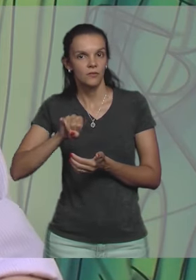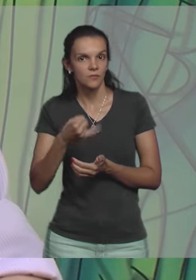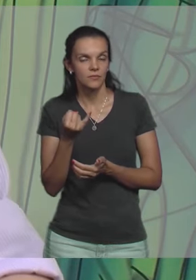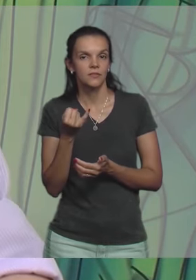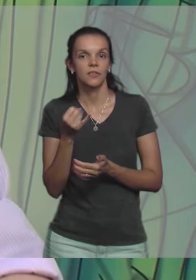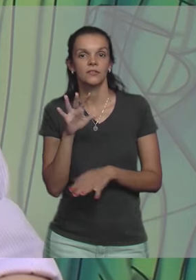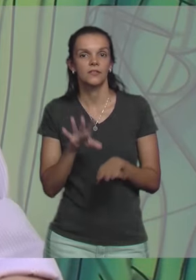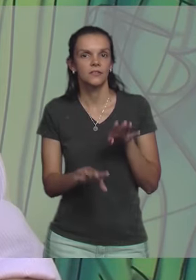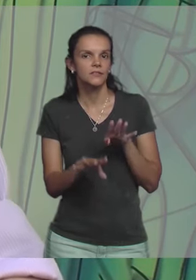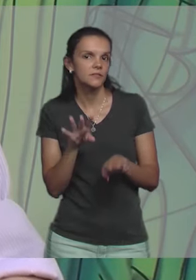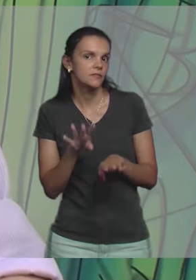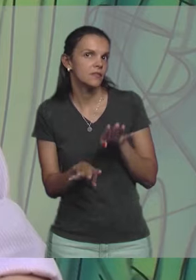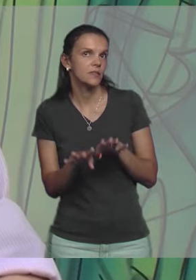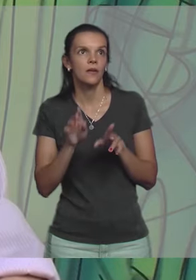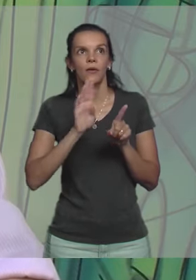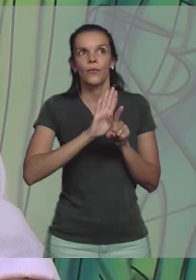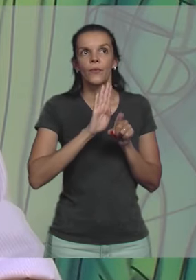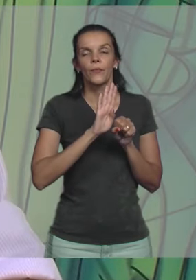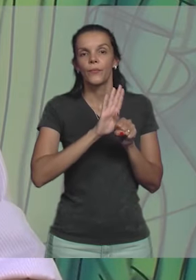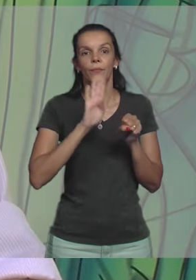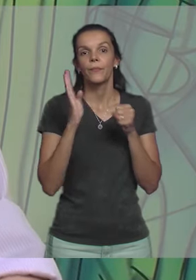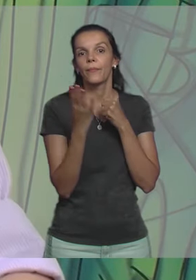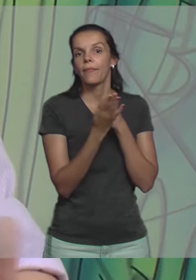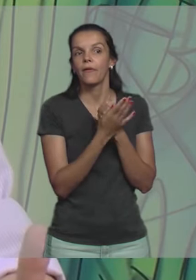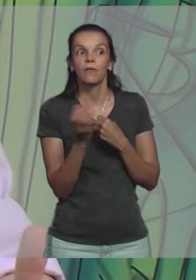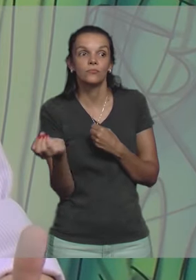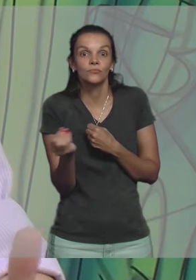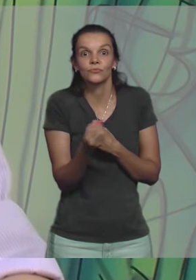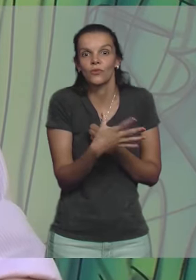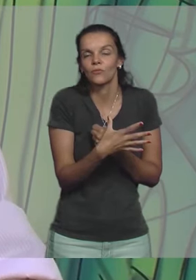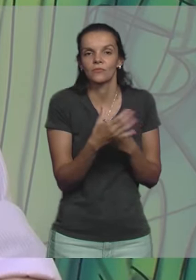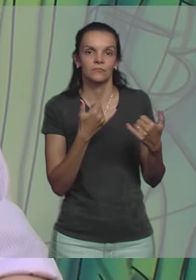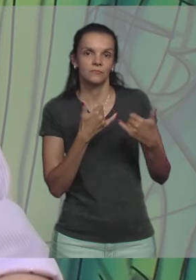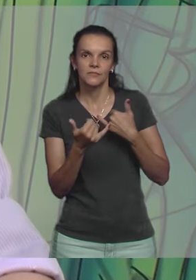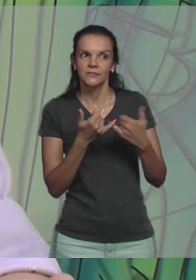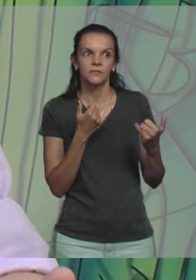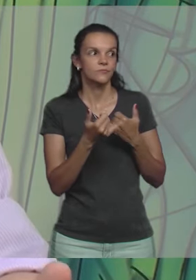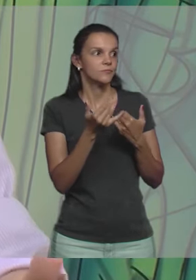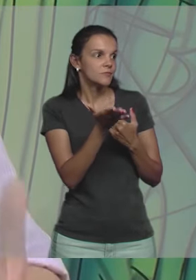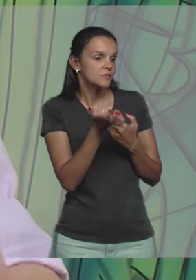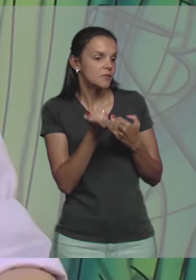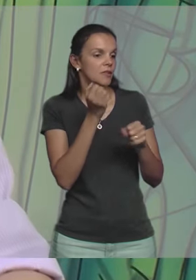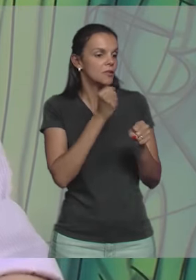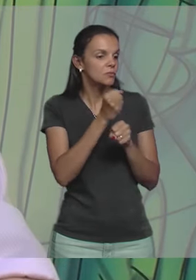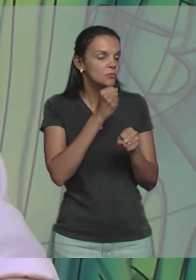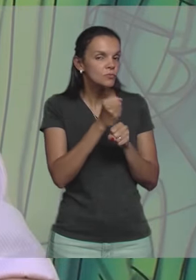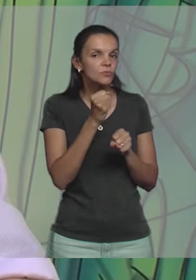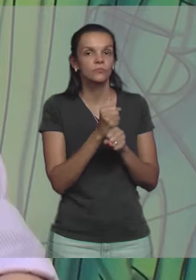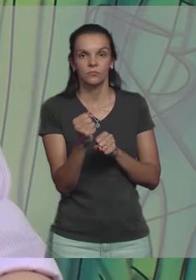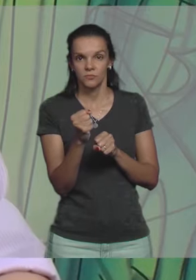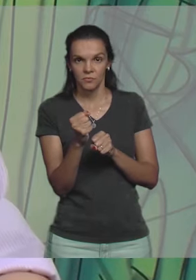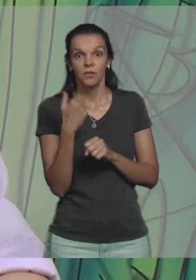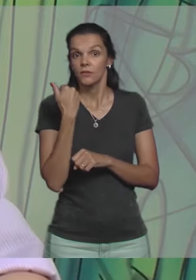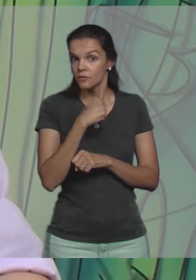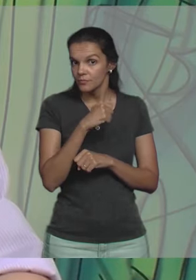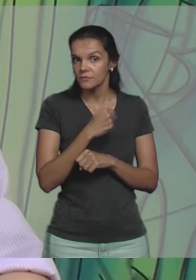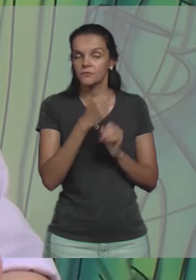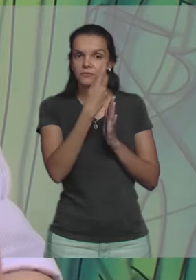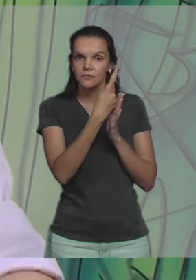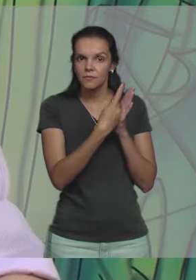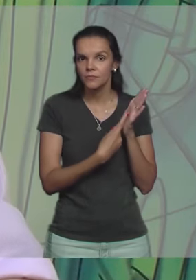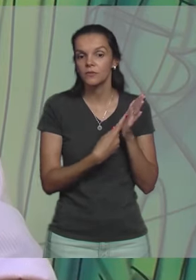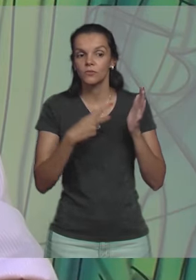oportunidades. Às vezes, um bairro novo que se pretenda construir faz parte desse diagnóstico. É preciso que o